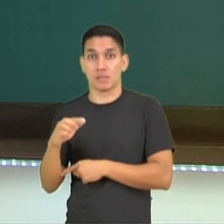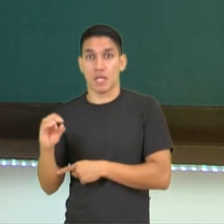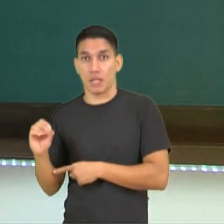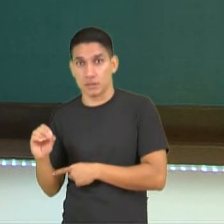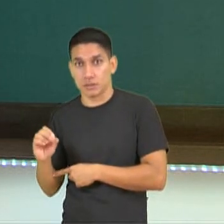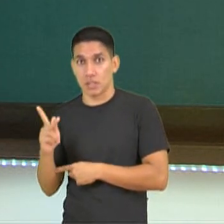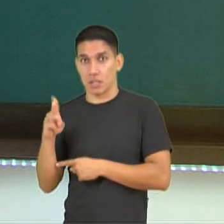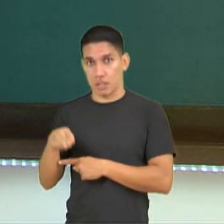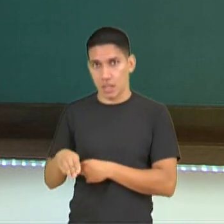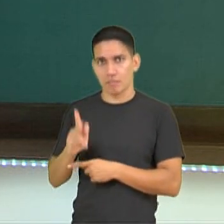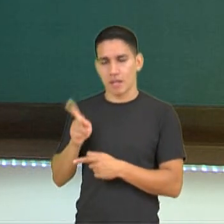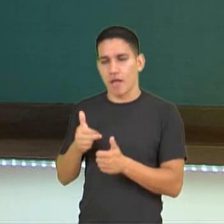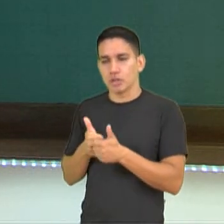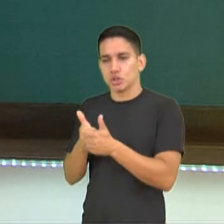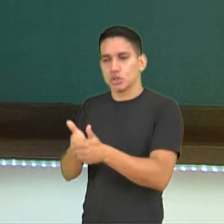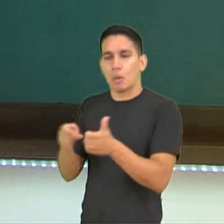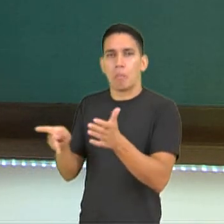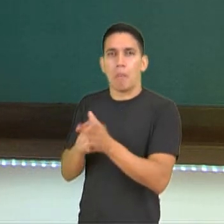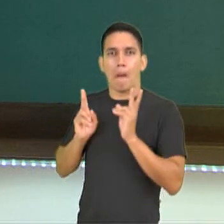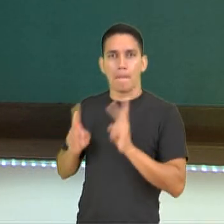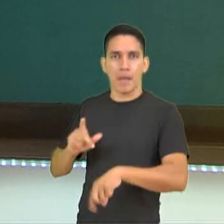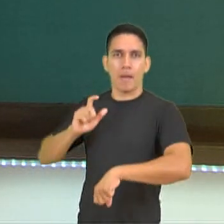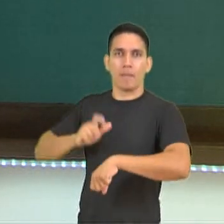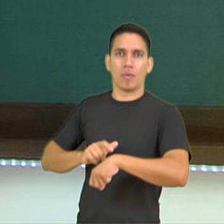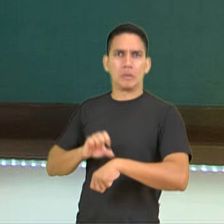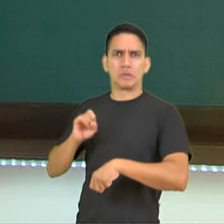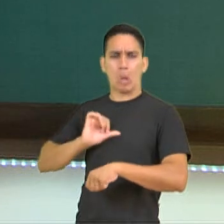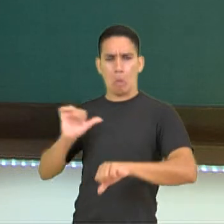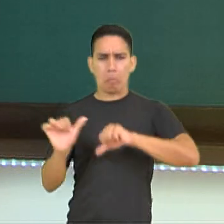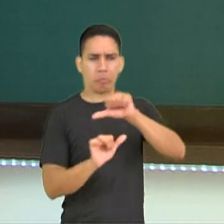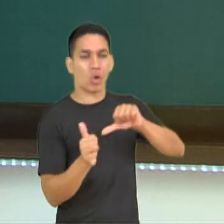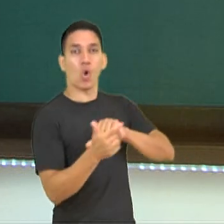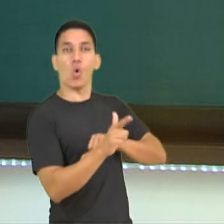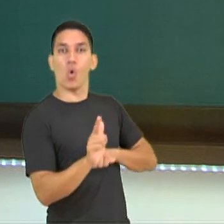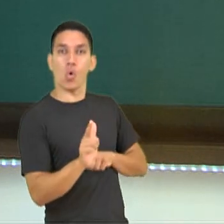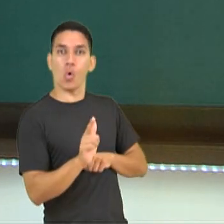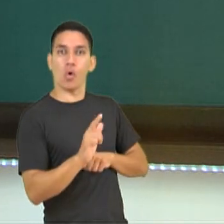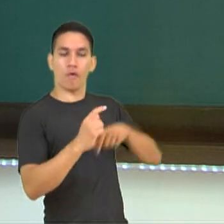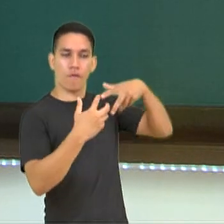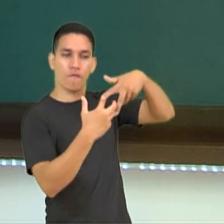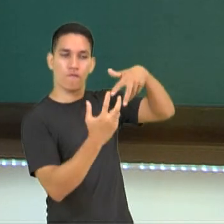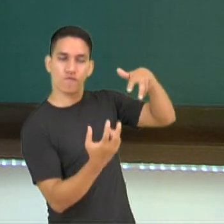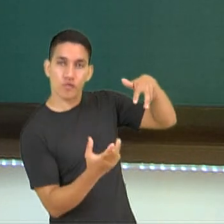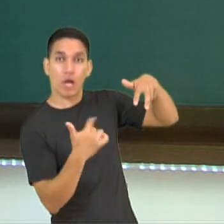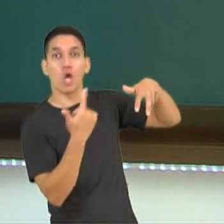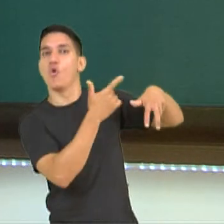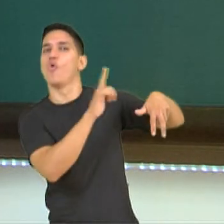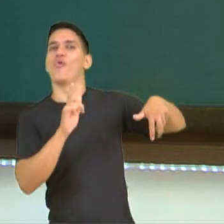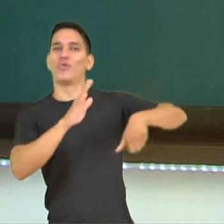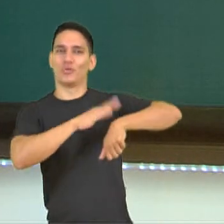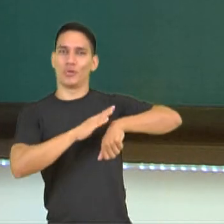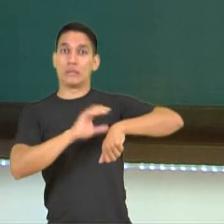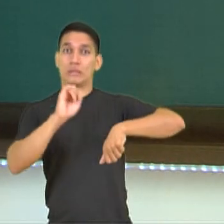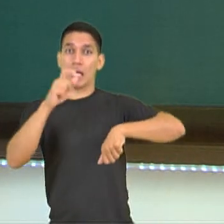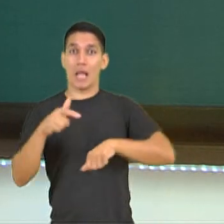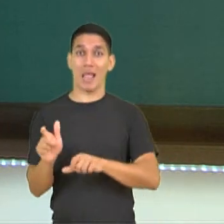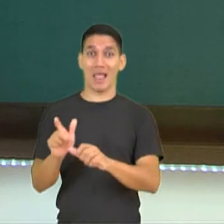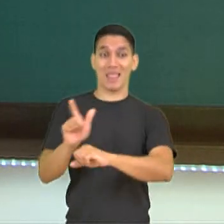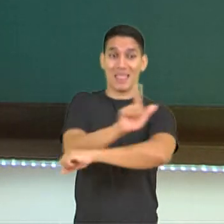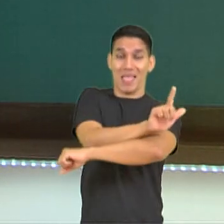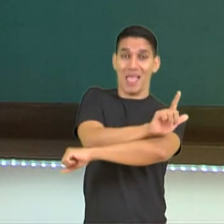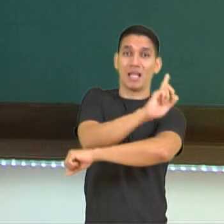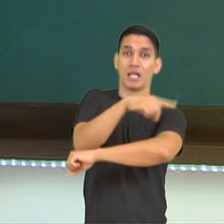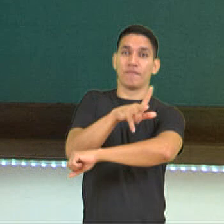seguir no seu relógio o mesmo horário. Se eu mudei para o outro fuso, vai ser outro horário. Se é para o leste, vai aumentar uma